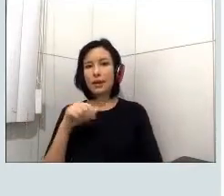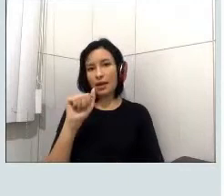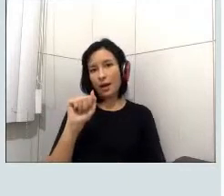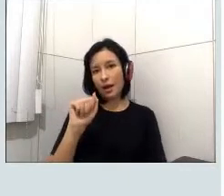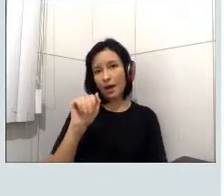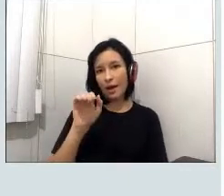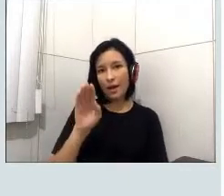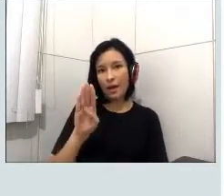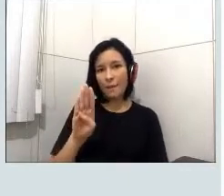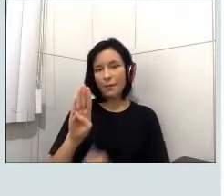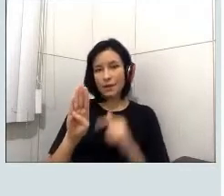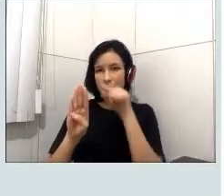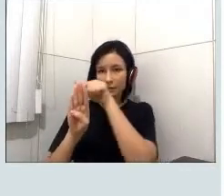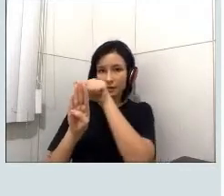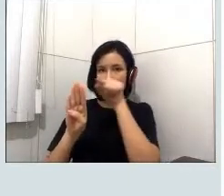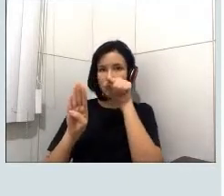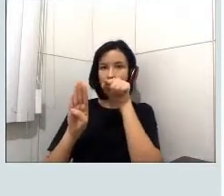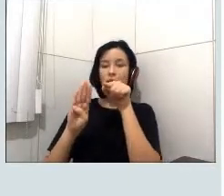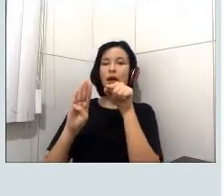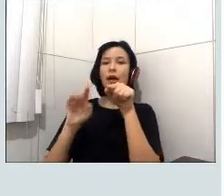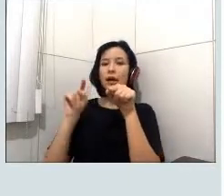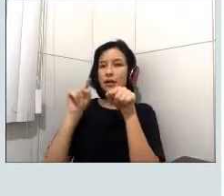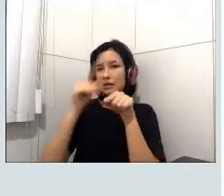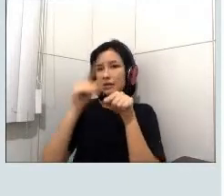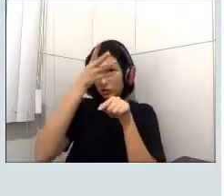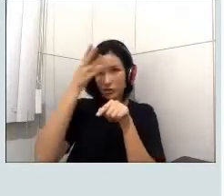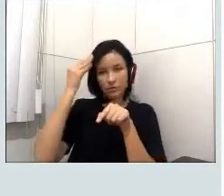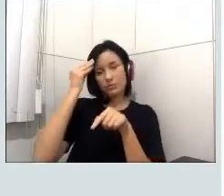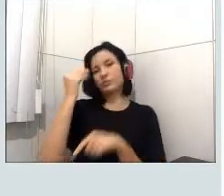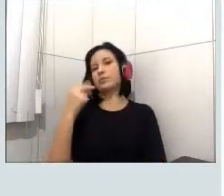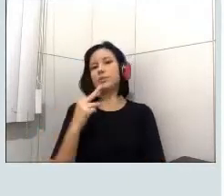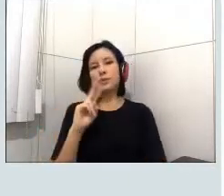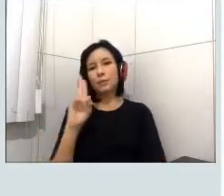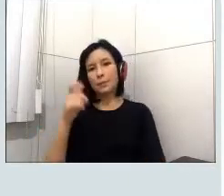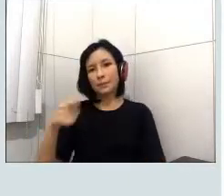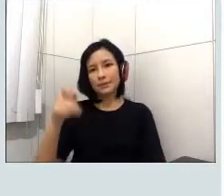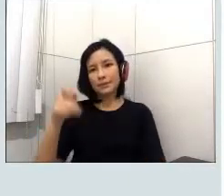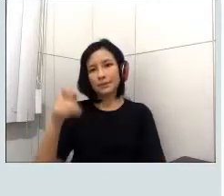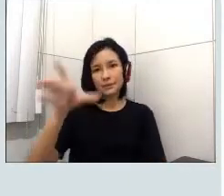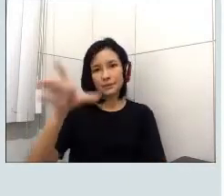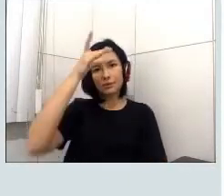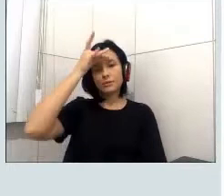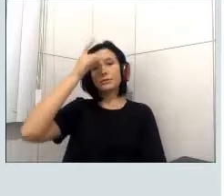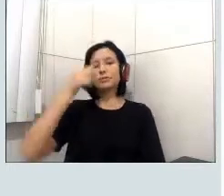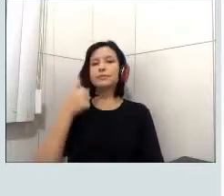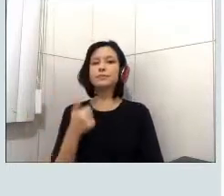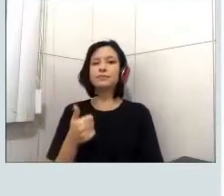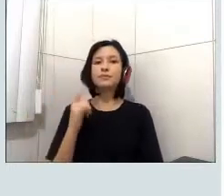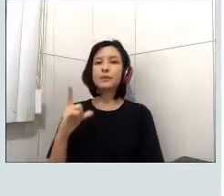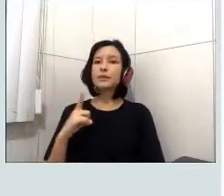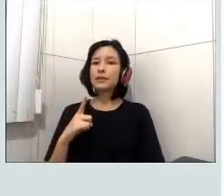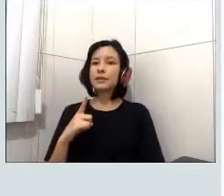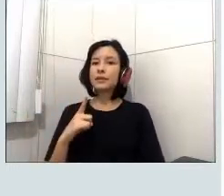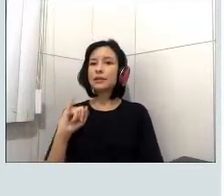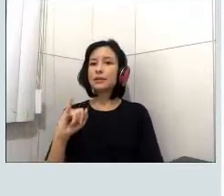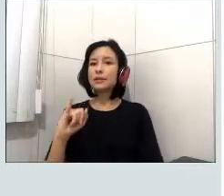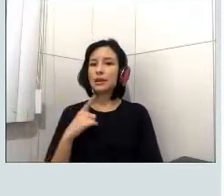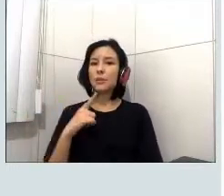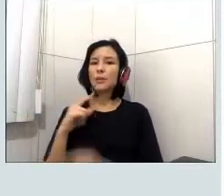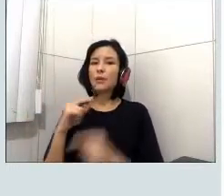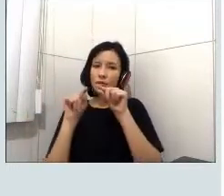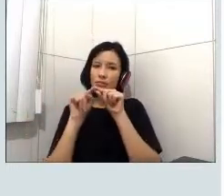o ponto onde vocês não podem esquecer. Bom, nós temos uma reta. Essa reta que está